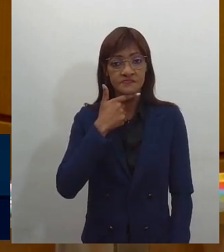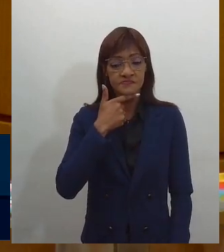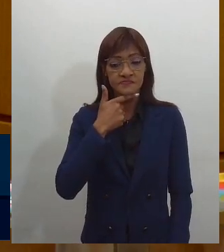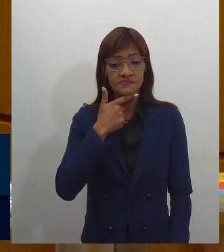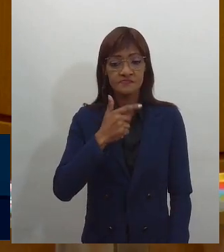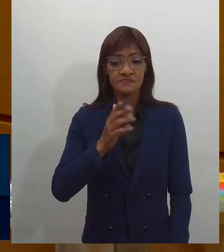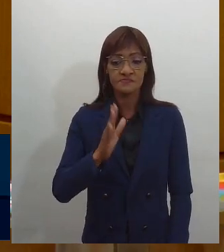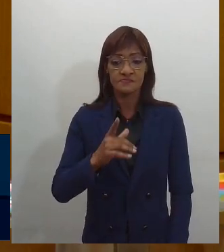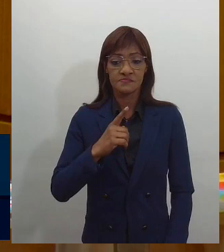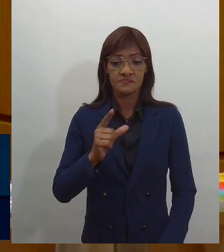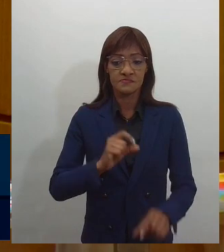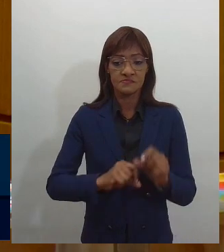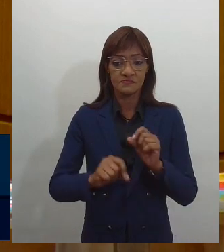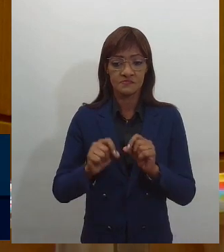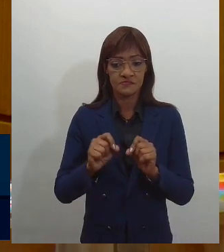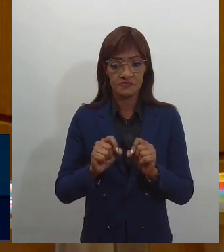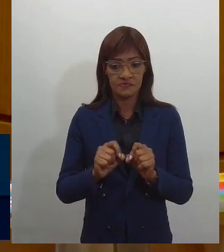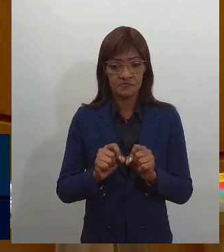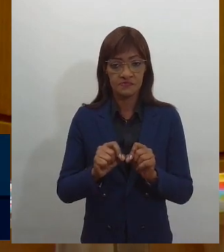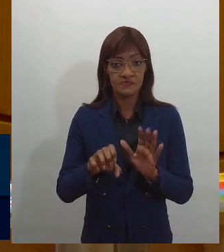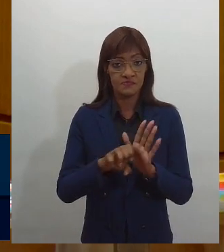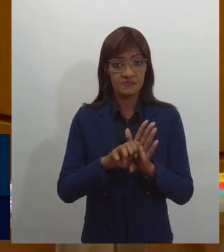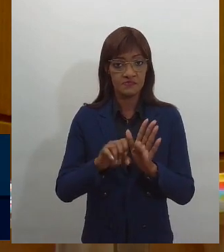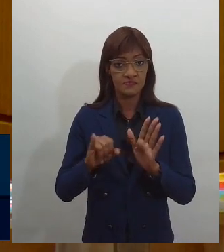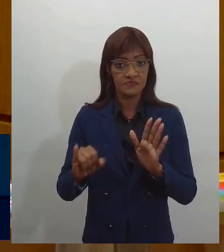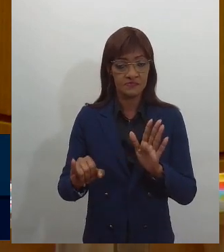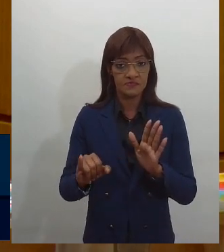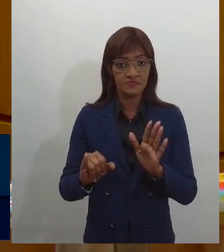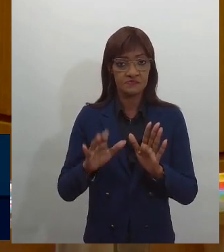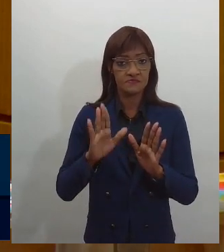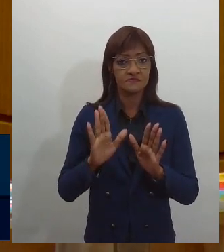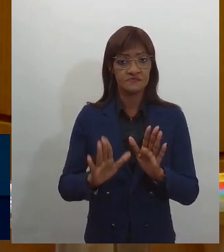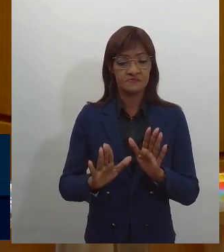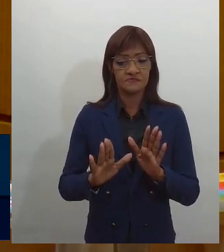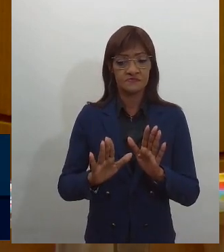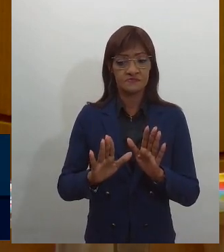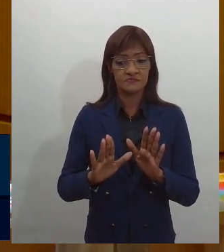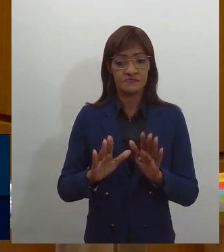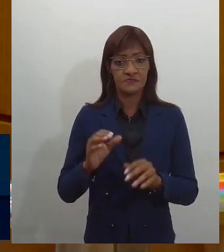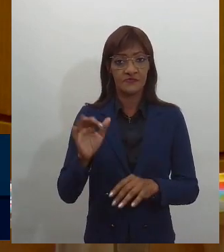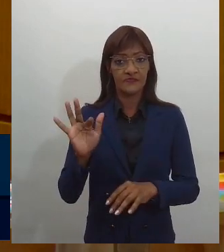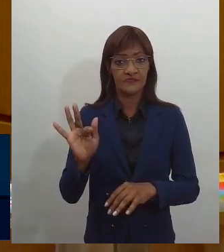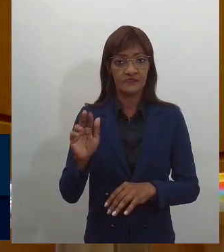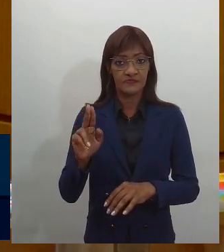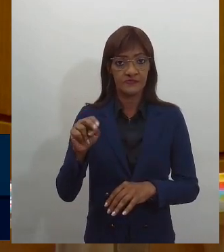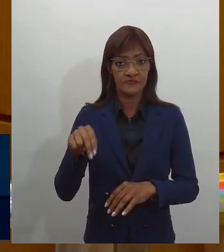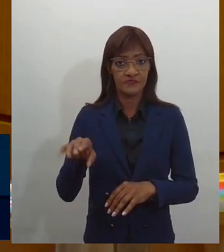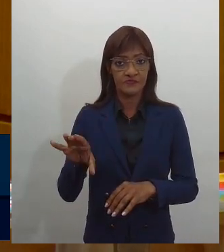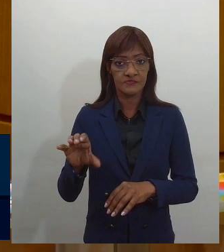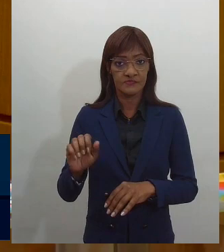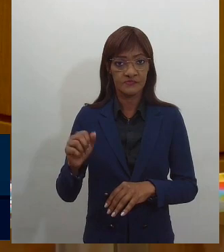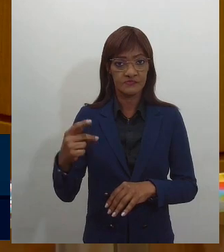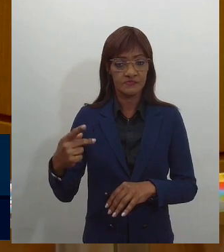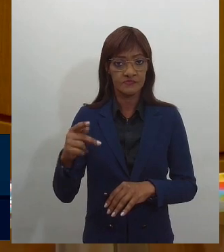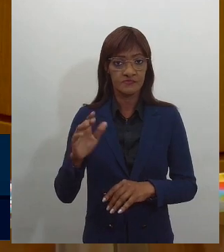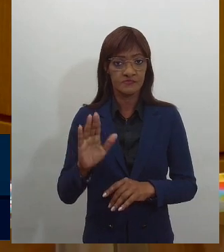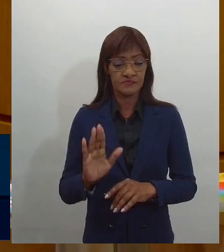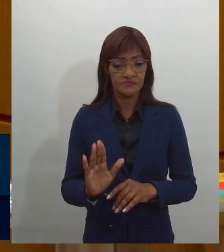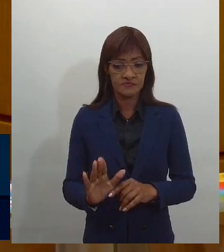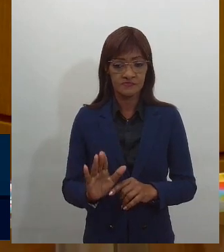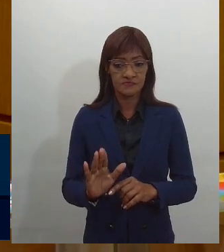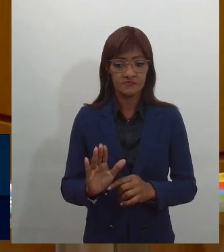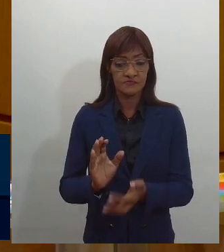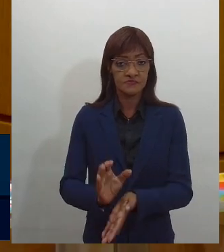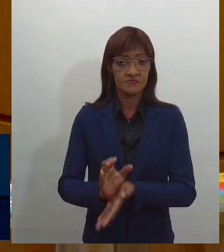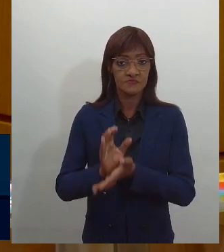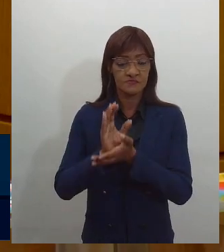de edital gerido pela FUNCAP e pelo Conselho Estadual de Cultura. Uma